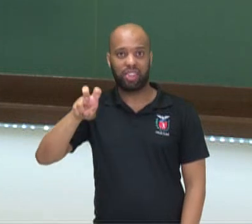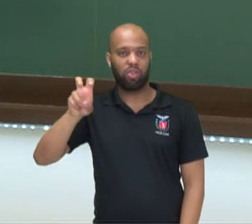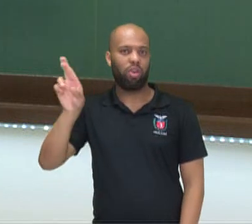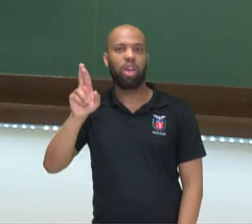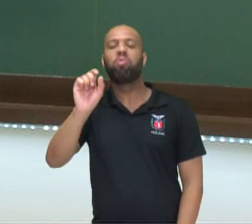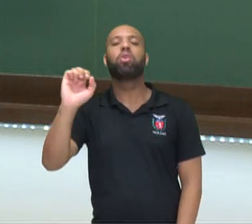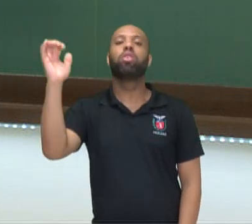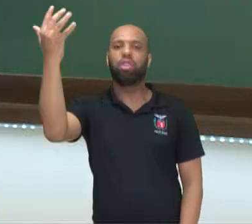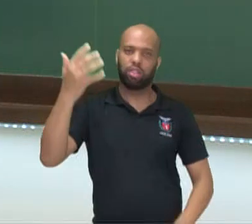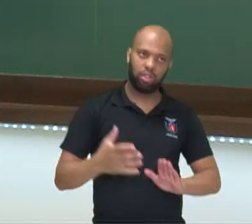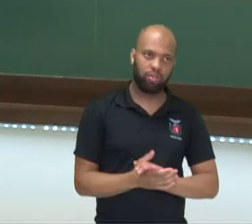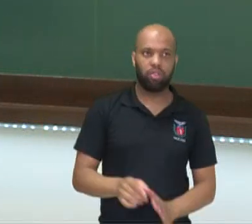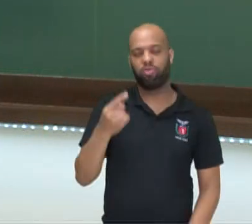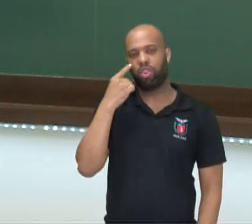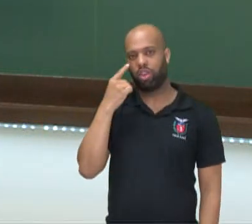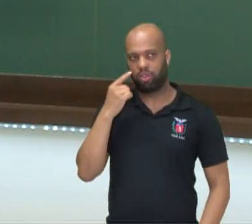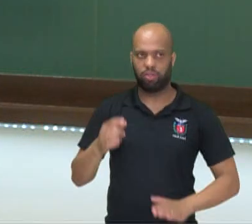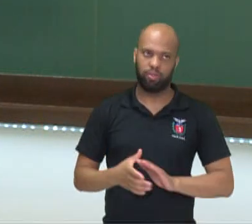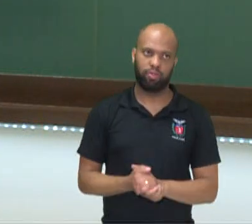que ia acontecer? Olha lá.